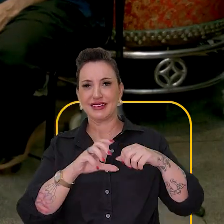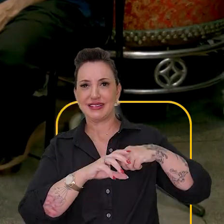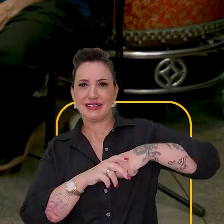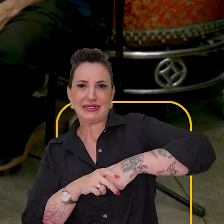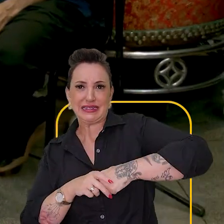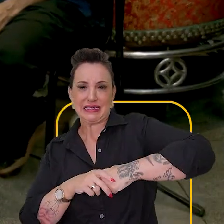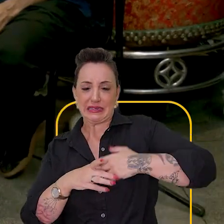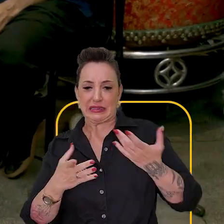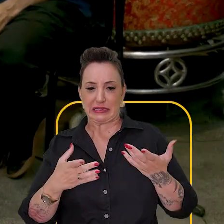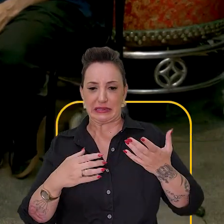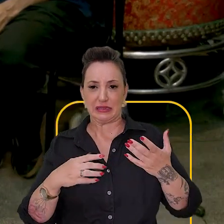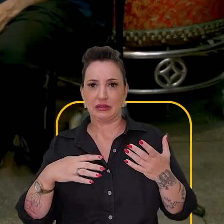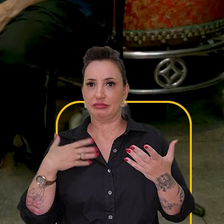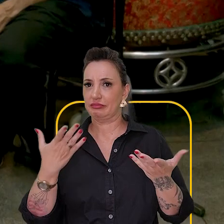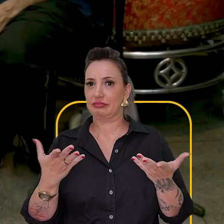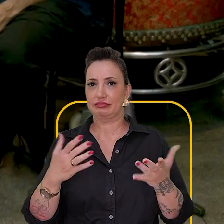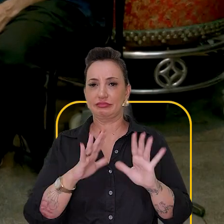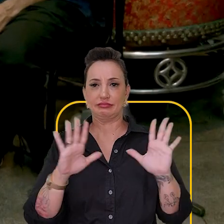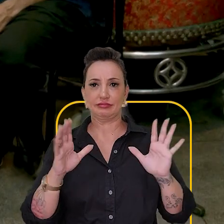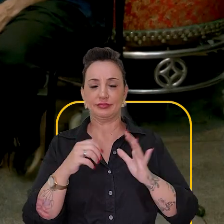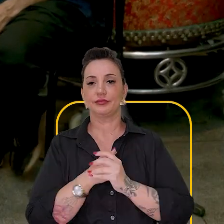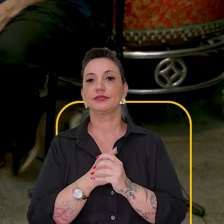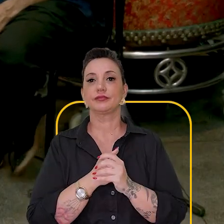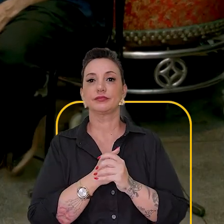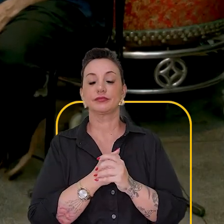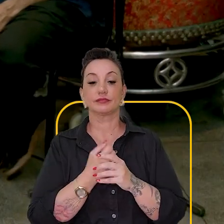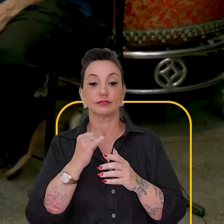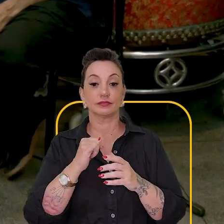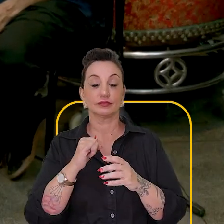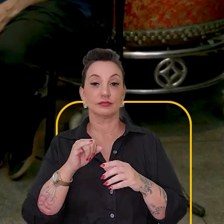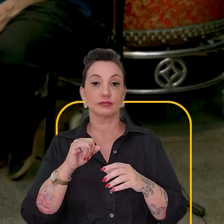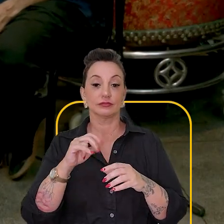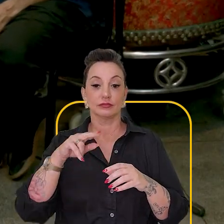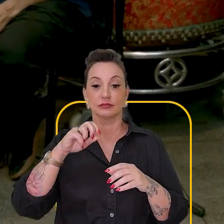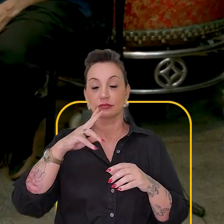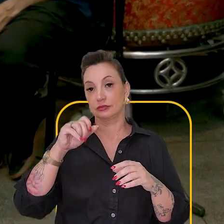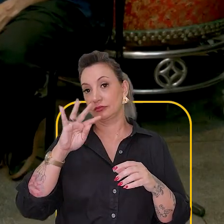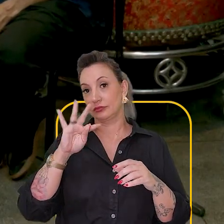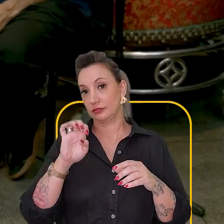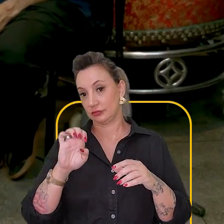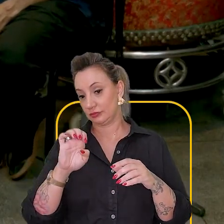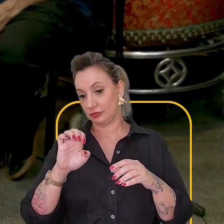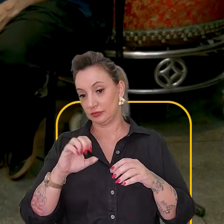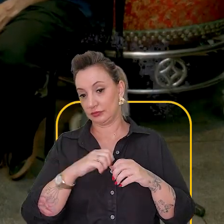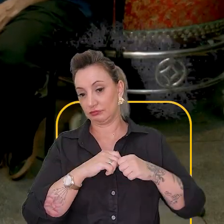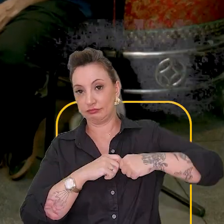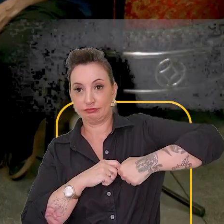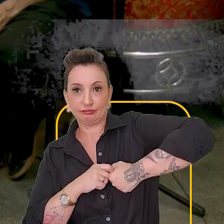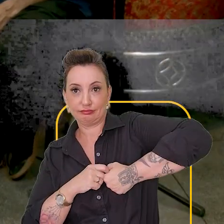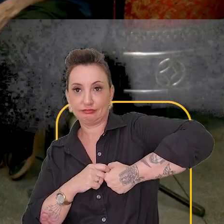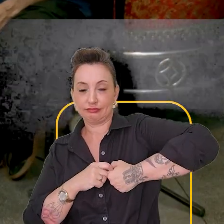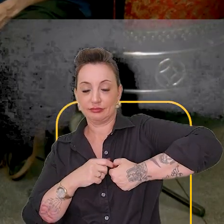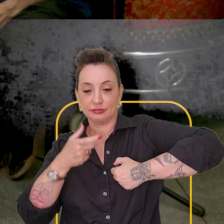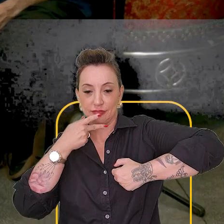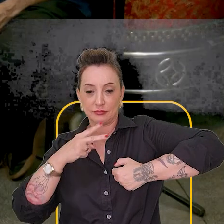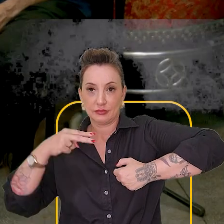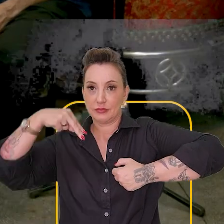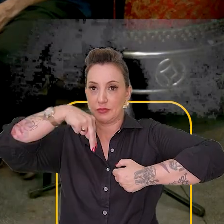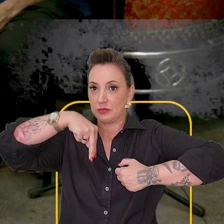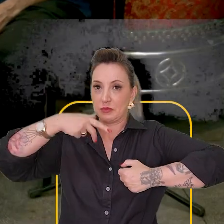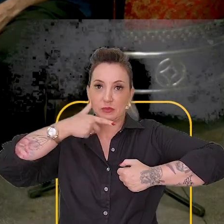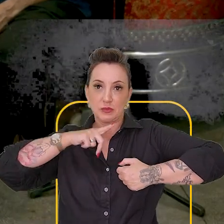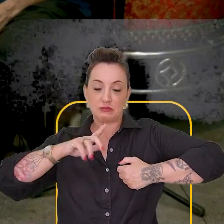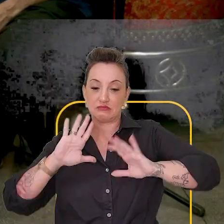no Double leg pula para trás e cai em cima aham e se der noout eu já ganhei luta assim pô cai em cima pega o plexo o cara não levanta